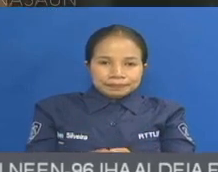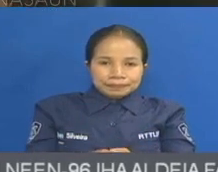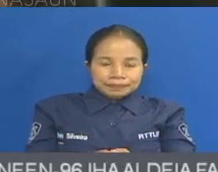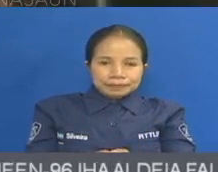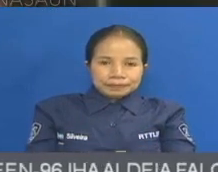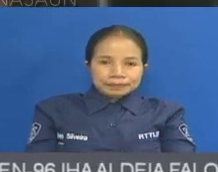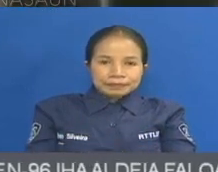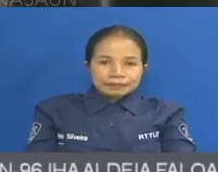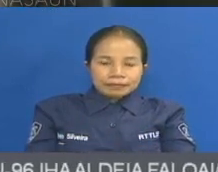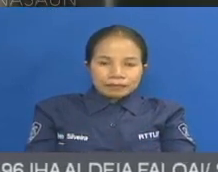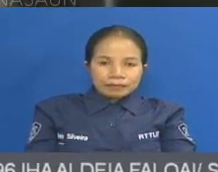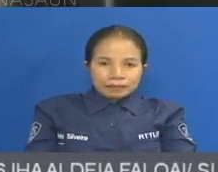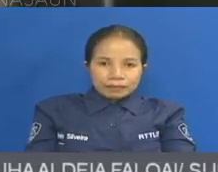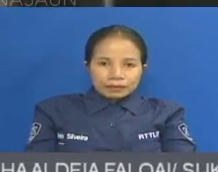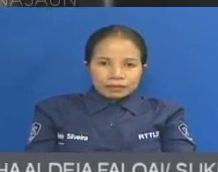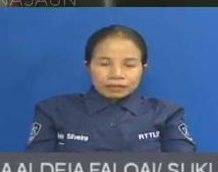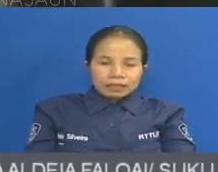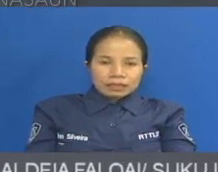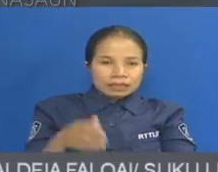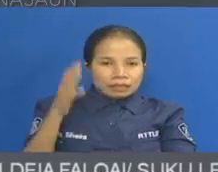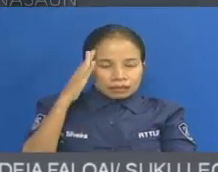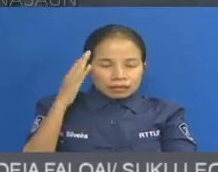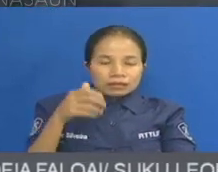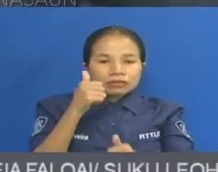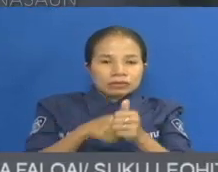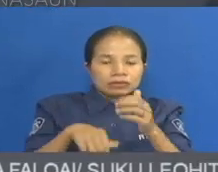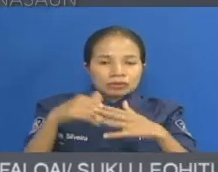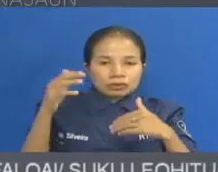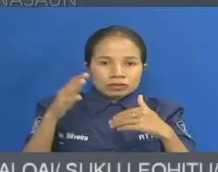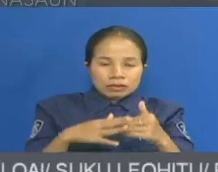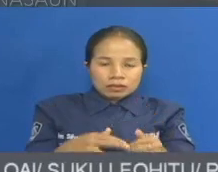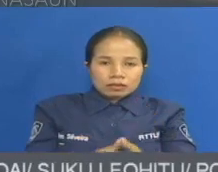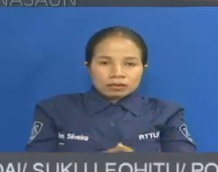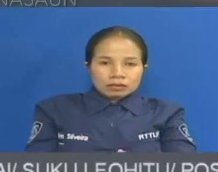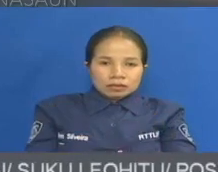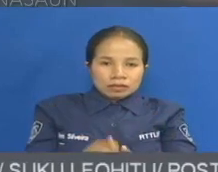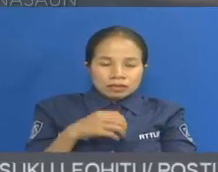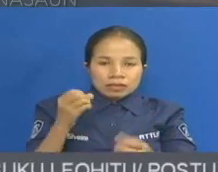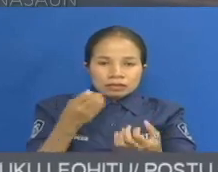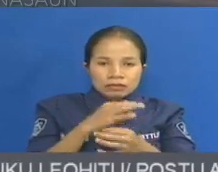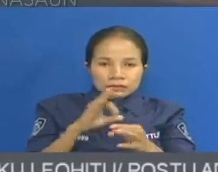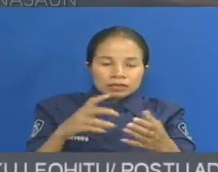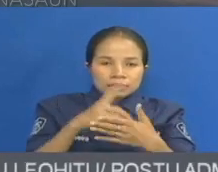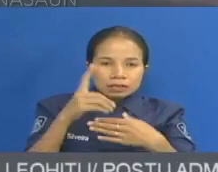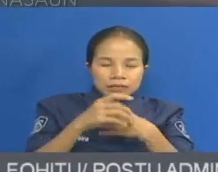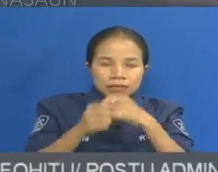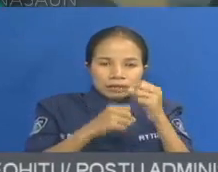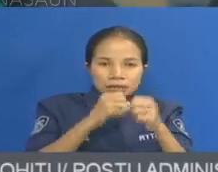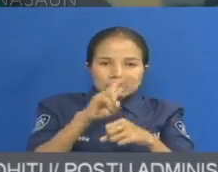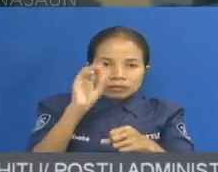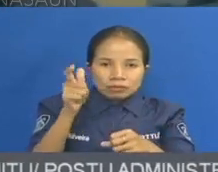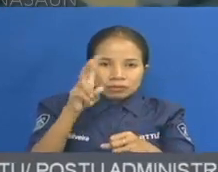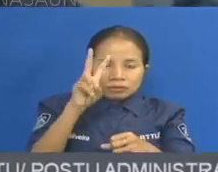Limitada, Bendito Floribal Salon, fras reconhece kata tuir lolos construção palco Ainarone, finaliza ia dezembro tinan Rihun Rua